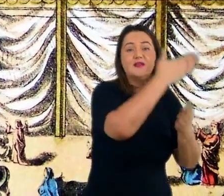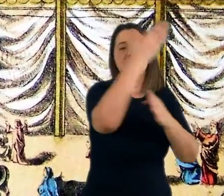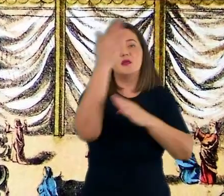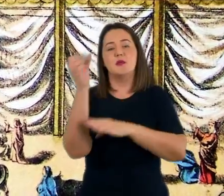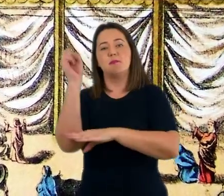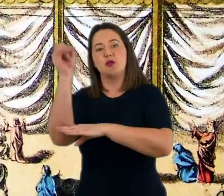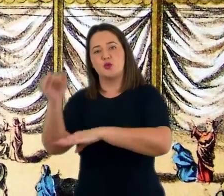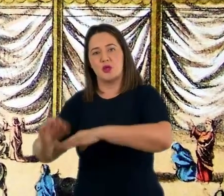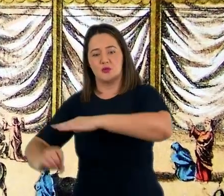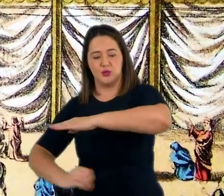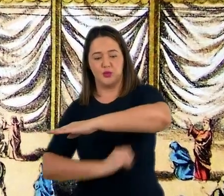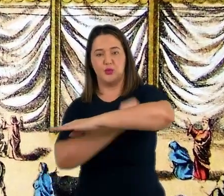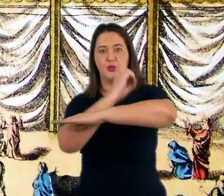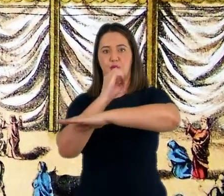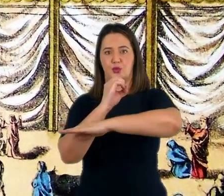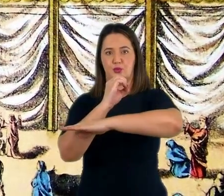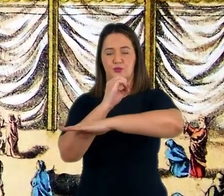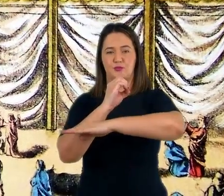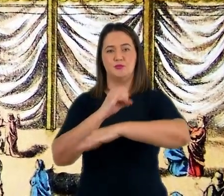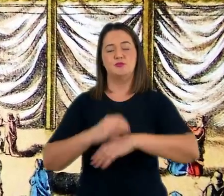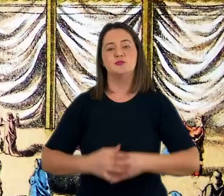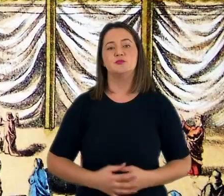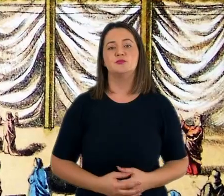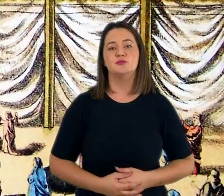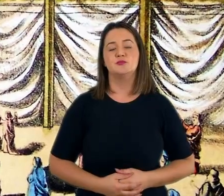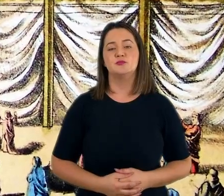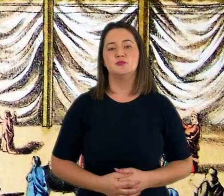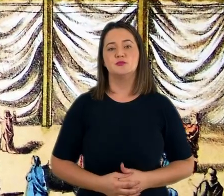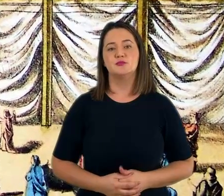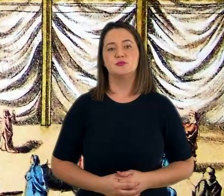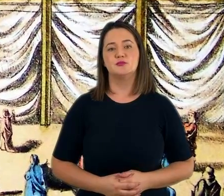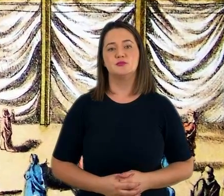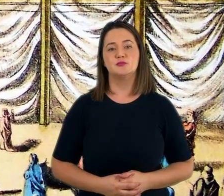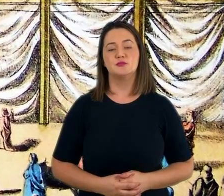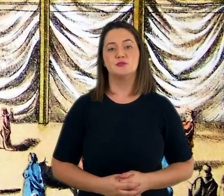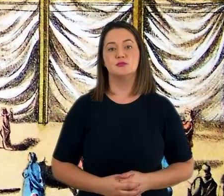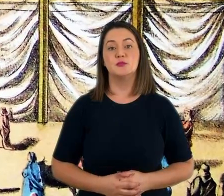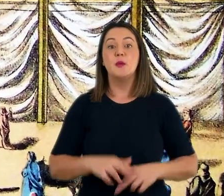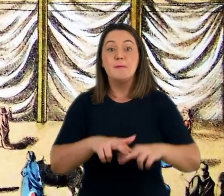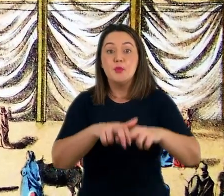o dia até o amanhecer do 10º dia.